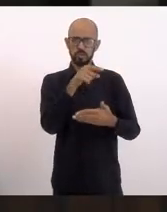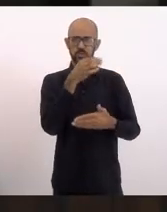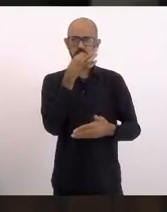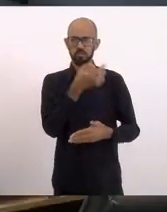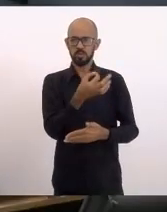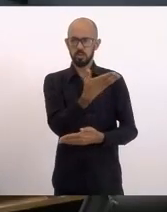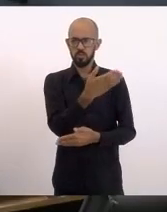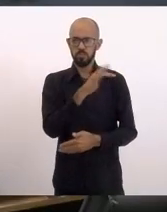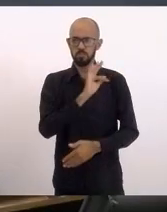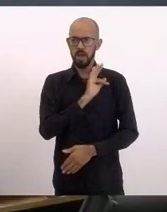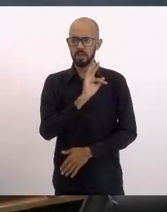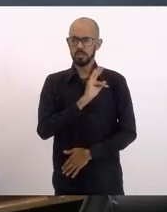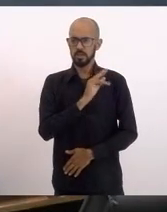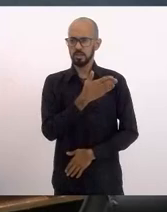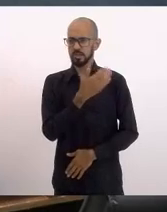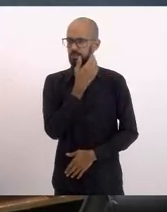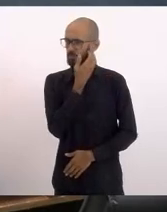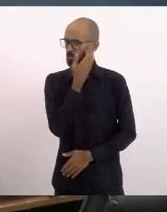Marta.